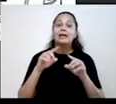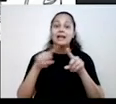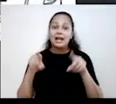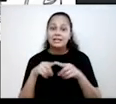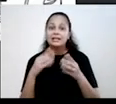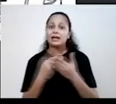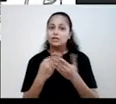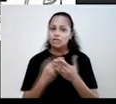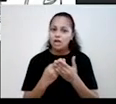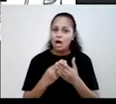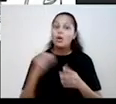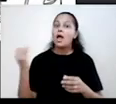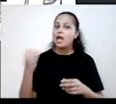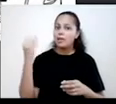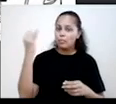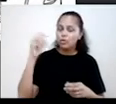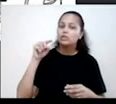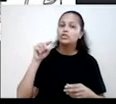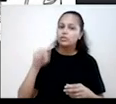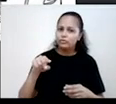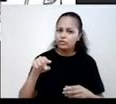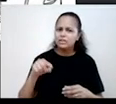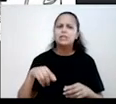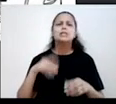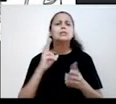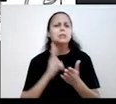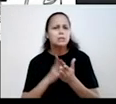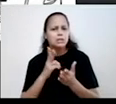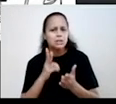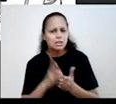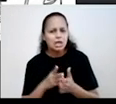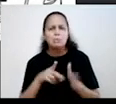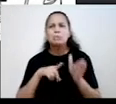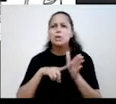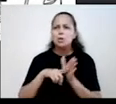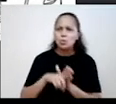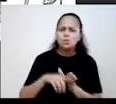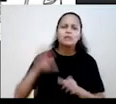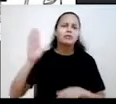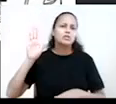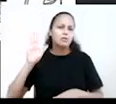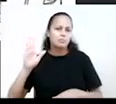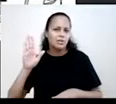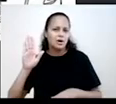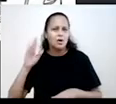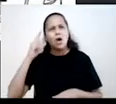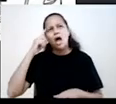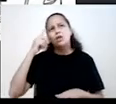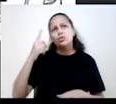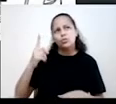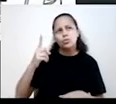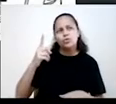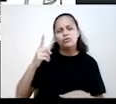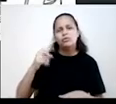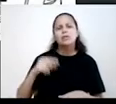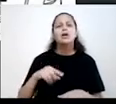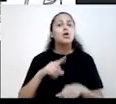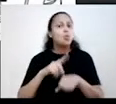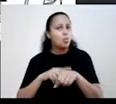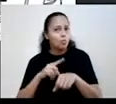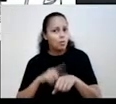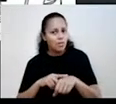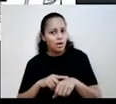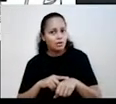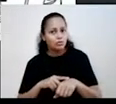que vocês levantem a mão sempre, não percam a oportunidade de aprender. A cada dúvida, que vocês tirem a dúvida naquele momento.